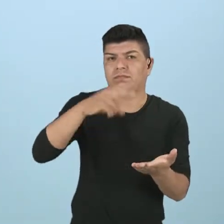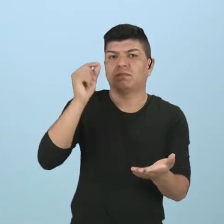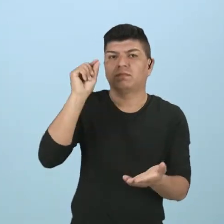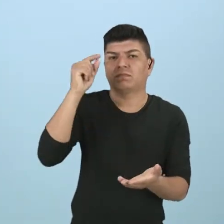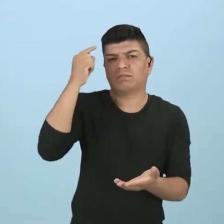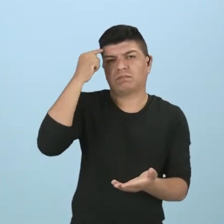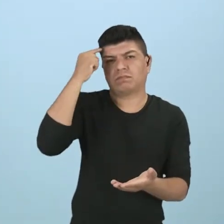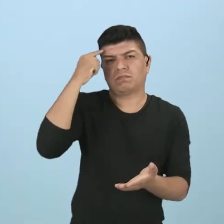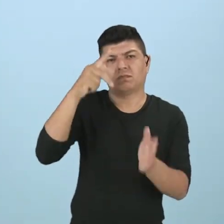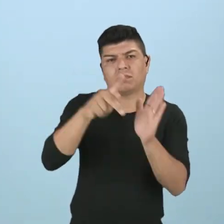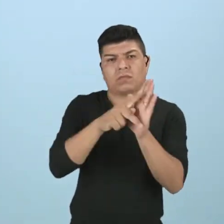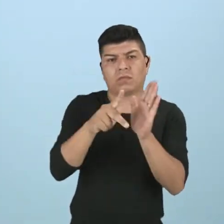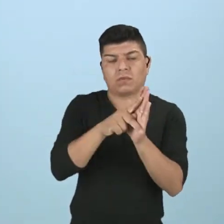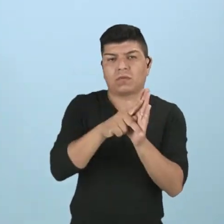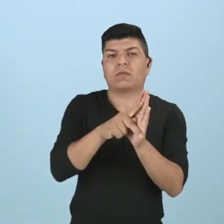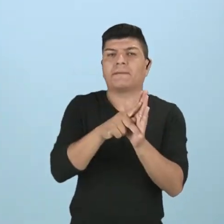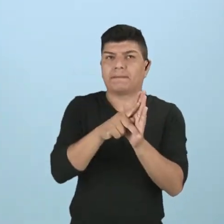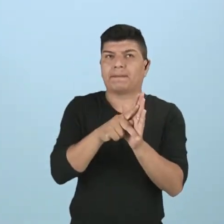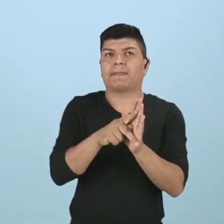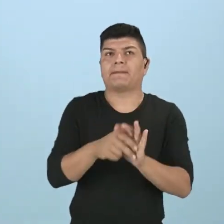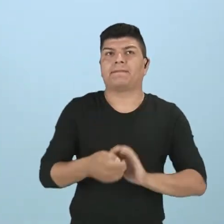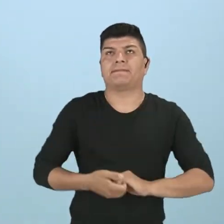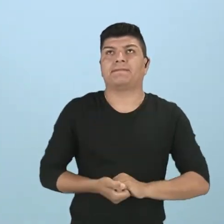reflexão própria,